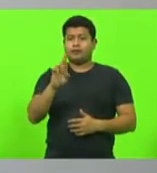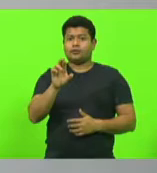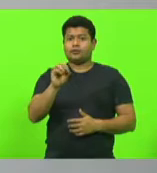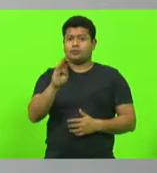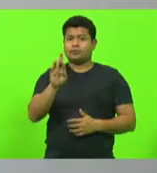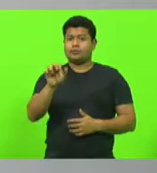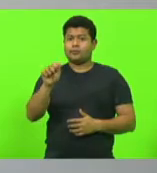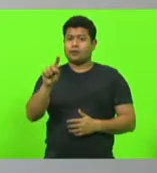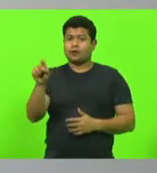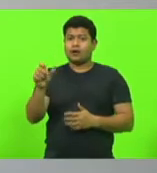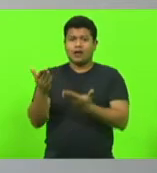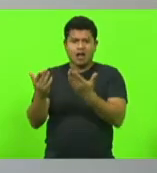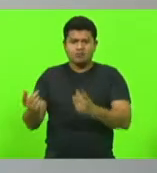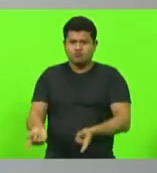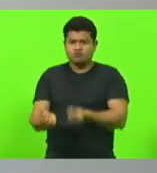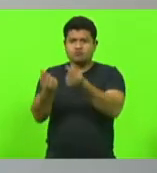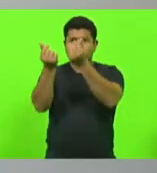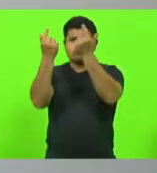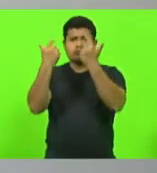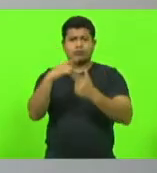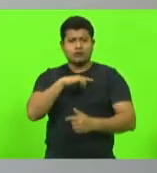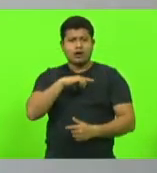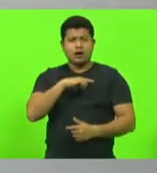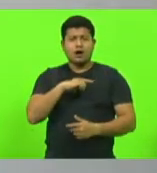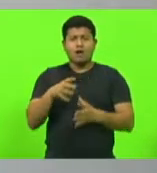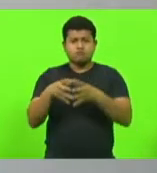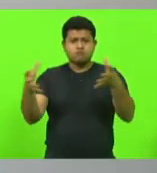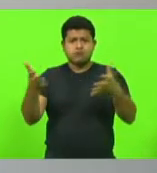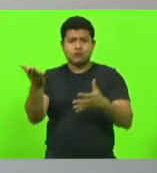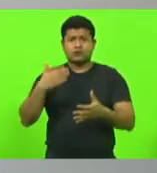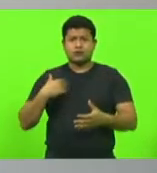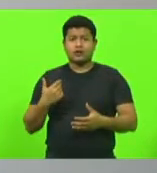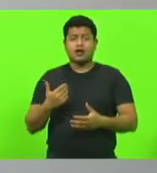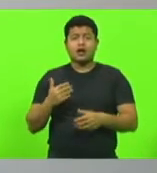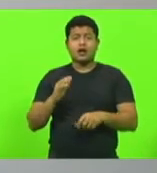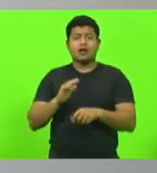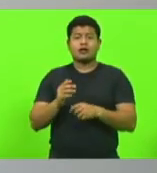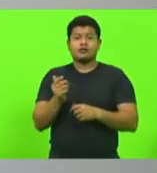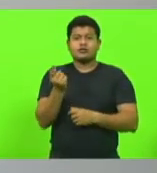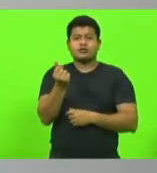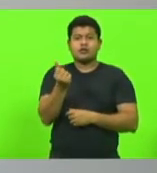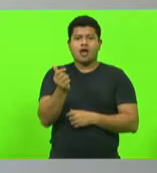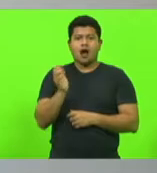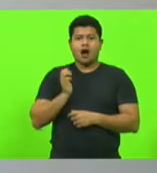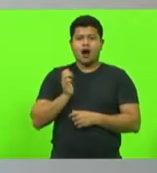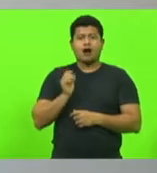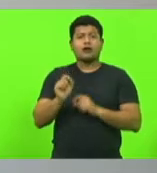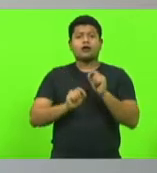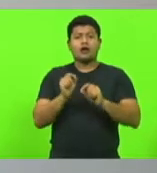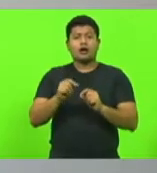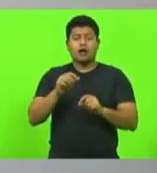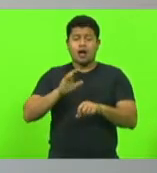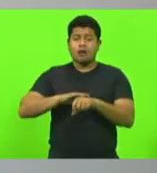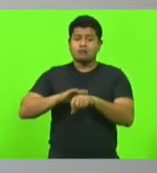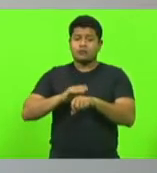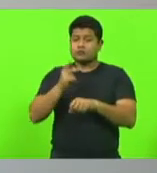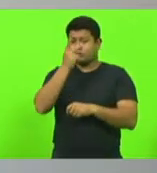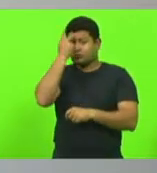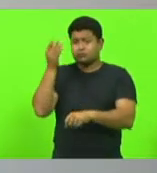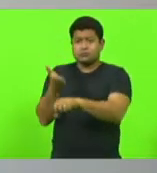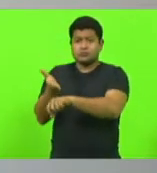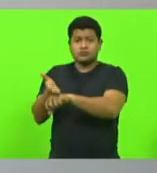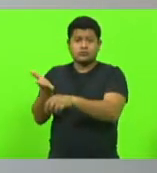hoje gigantescos, que quem ganha com isso são os acionistas, que retire